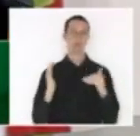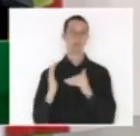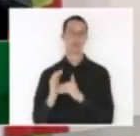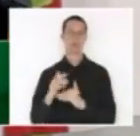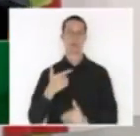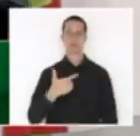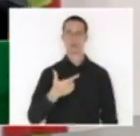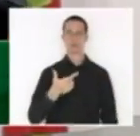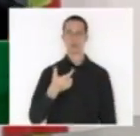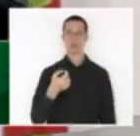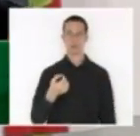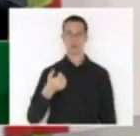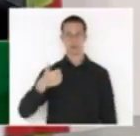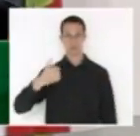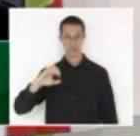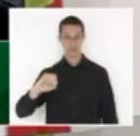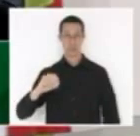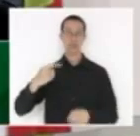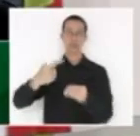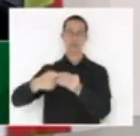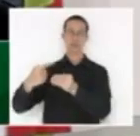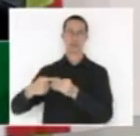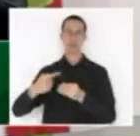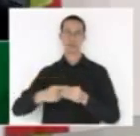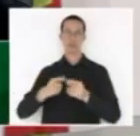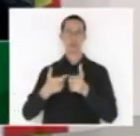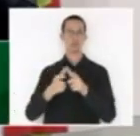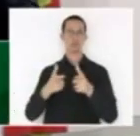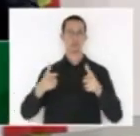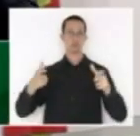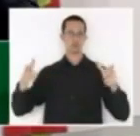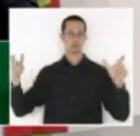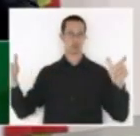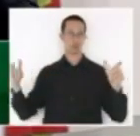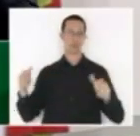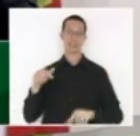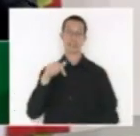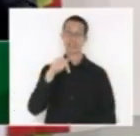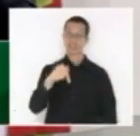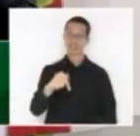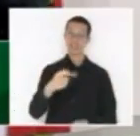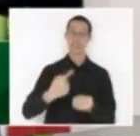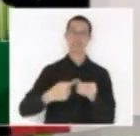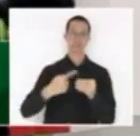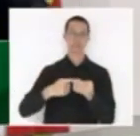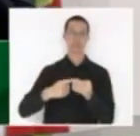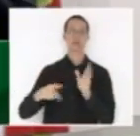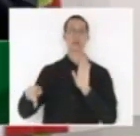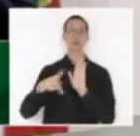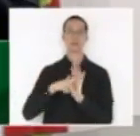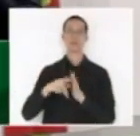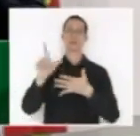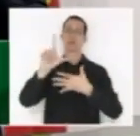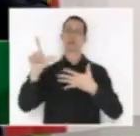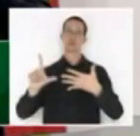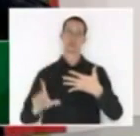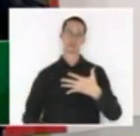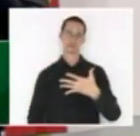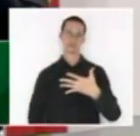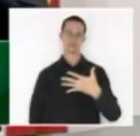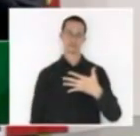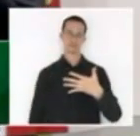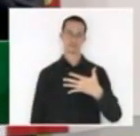estavam situadas no litoral, a nível de população, que mais aumentou. Então, essa questão